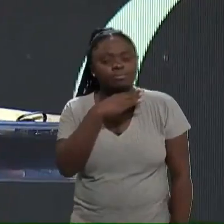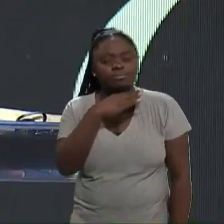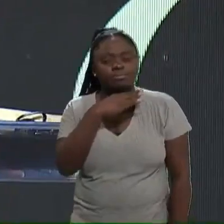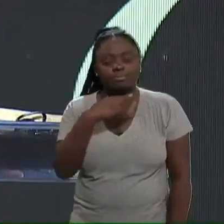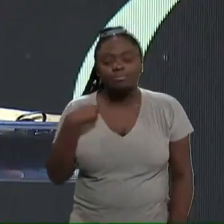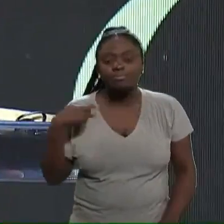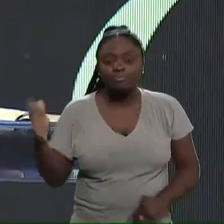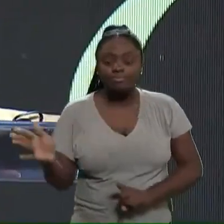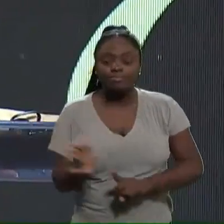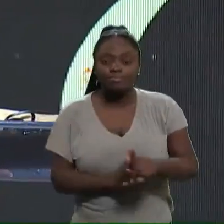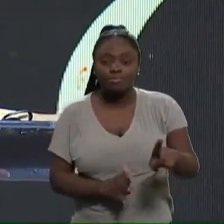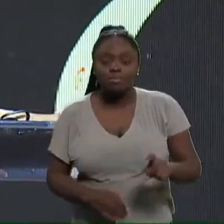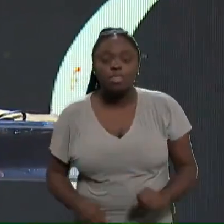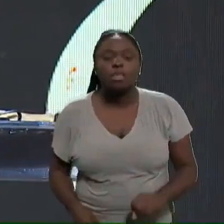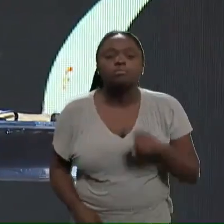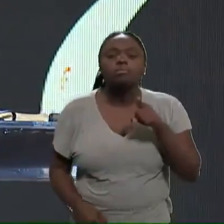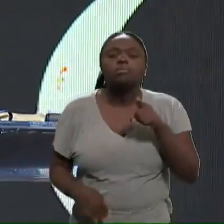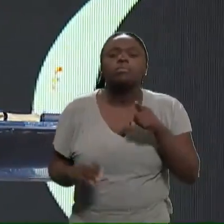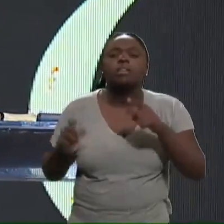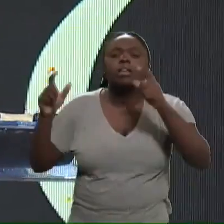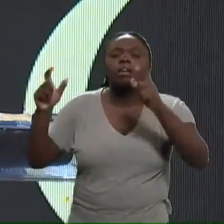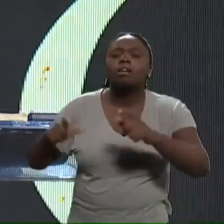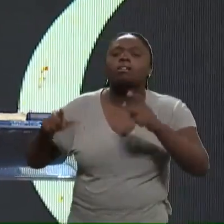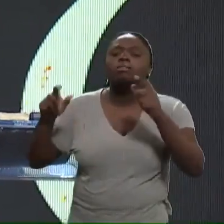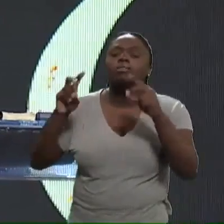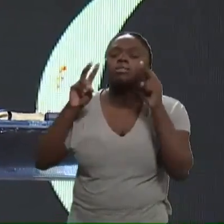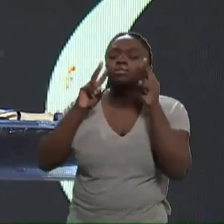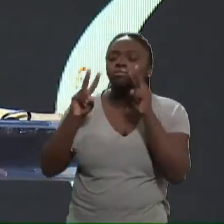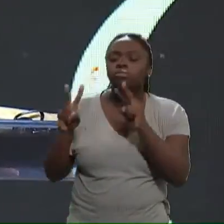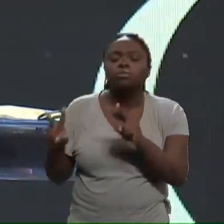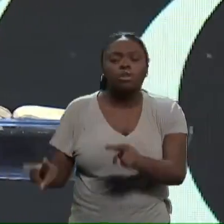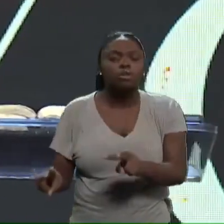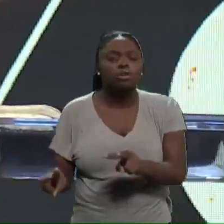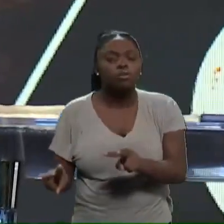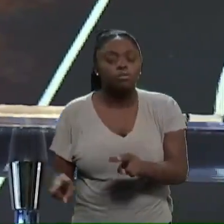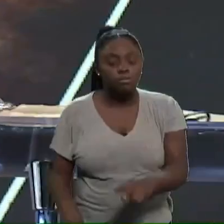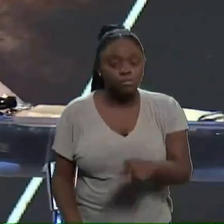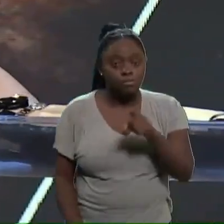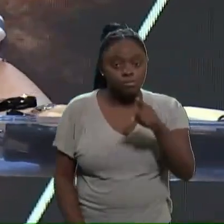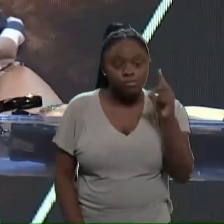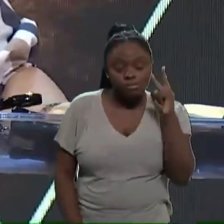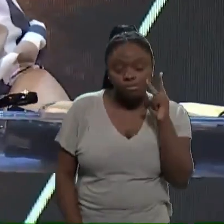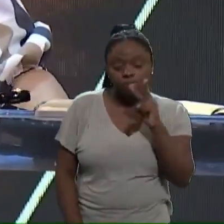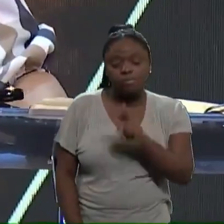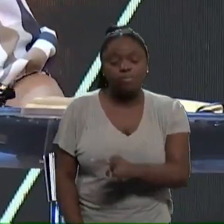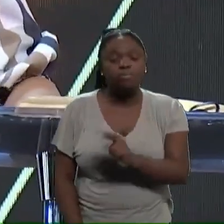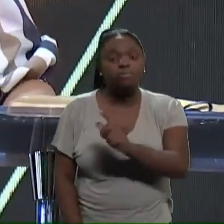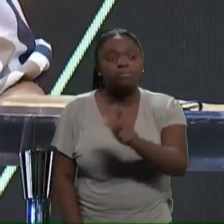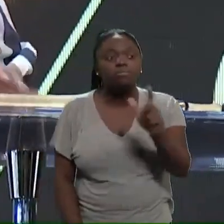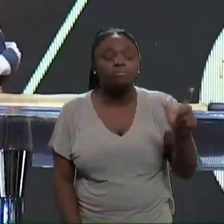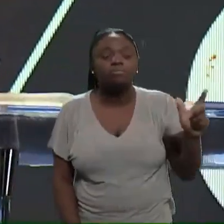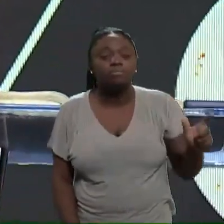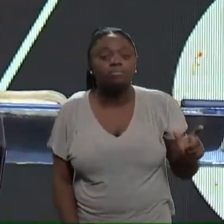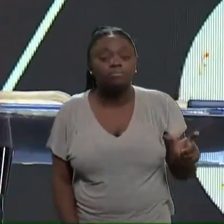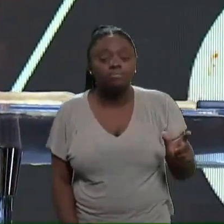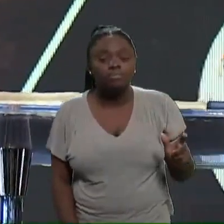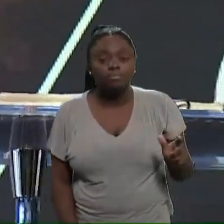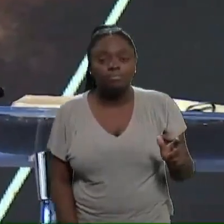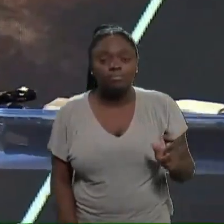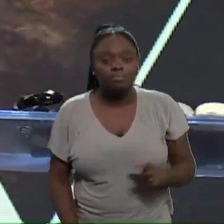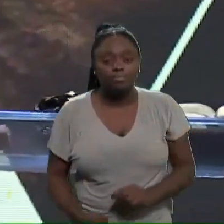Vou te perguntar, para onde você está olhando? Para onde você está olhando?